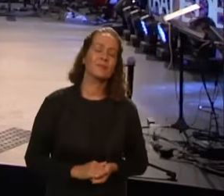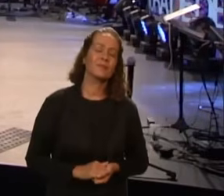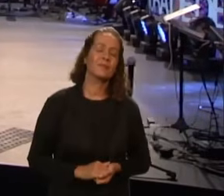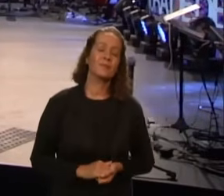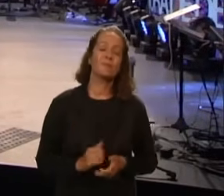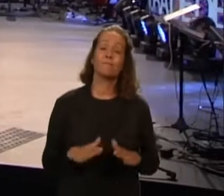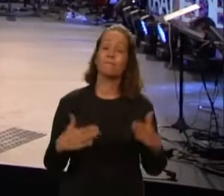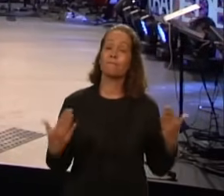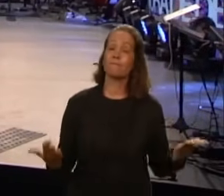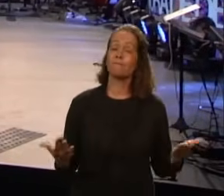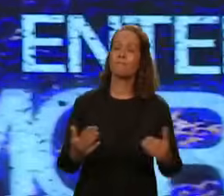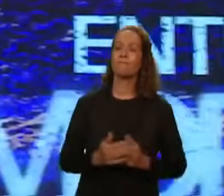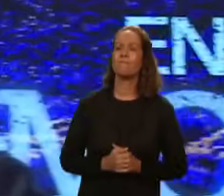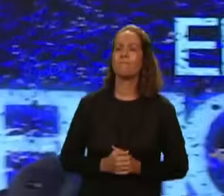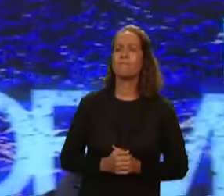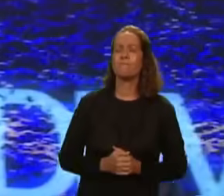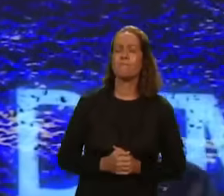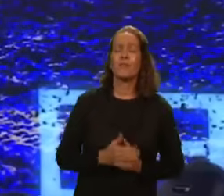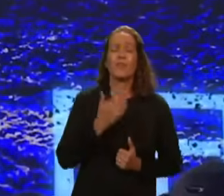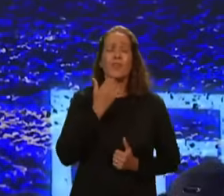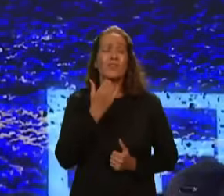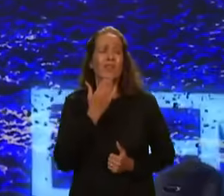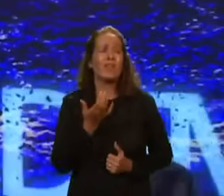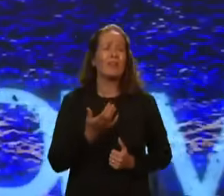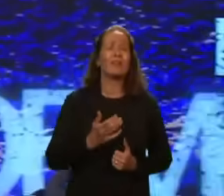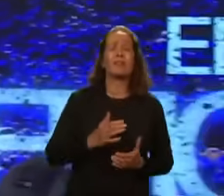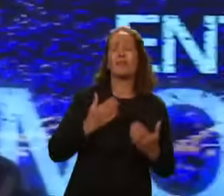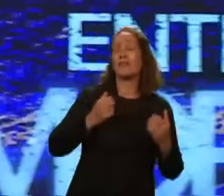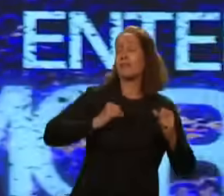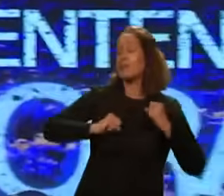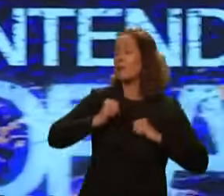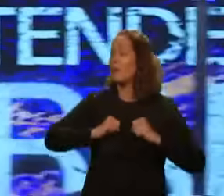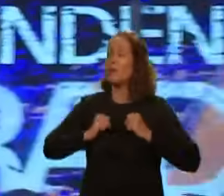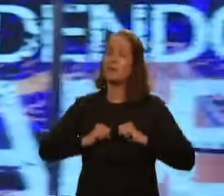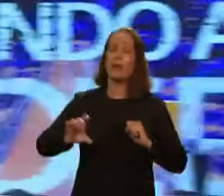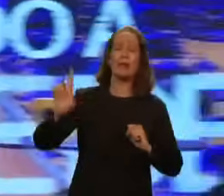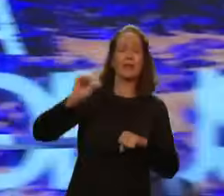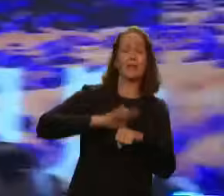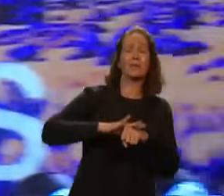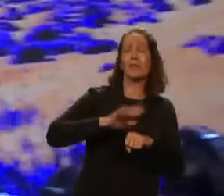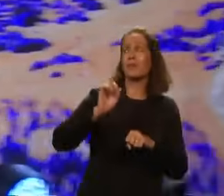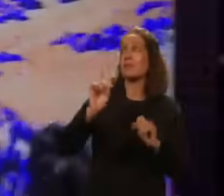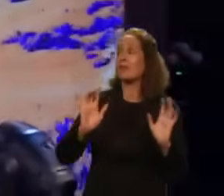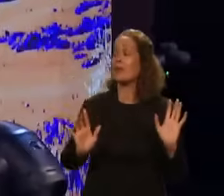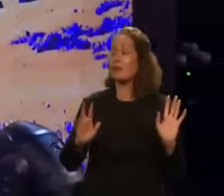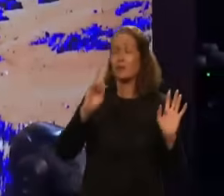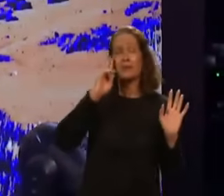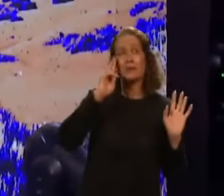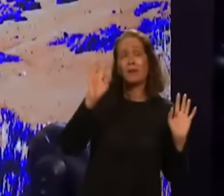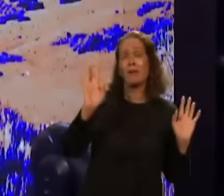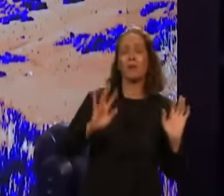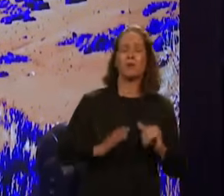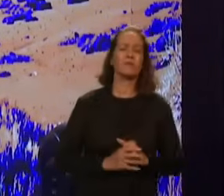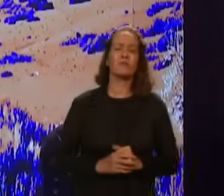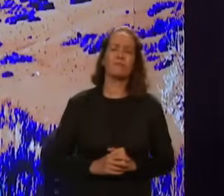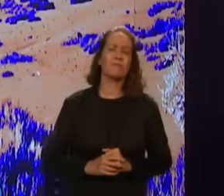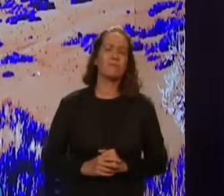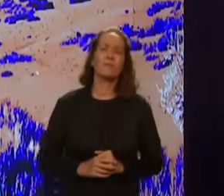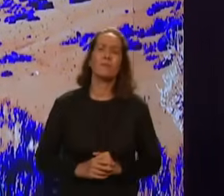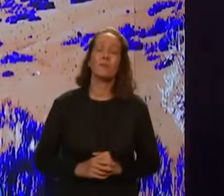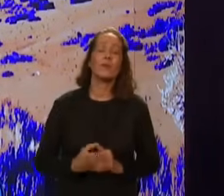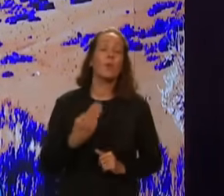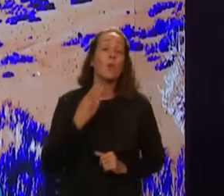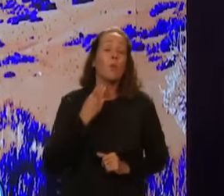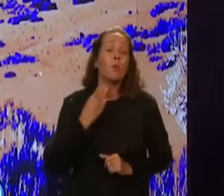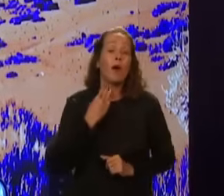Então, não adianta ficar ansioso. Ai, Deus não está fazendo. Ai, Senhor, eu vim aqui. Olha bem, Marta foi